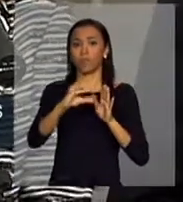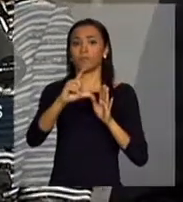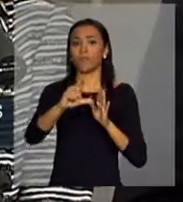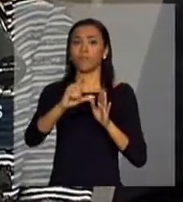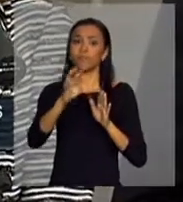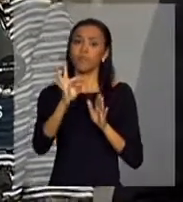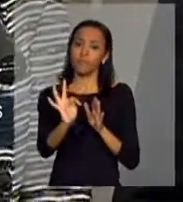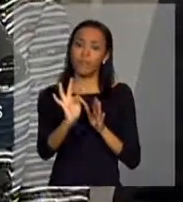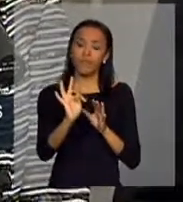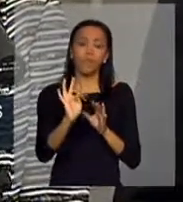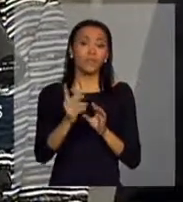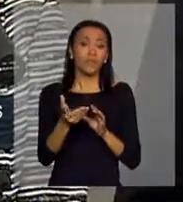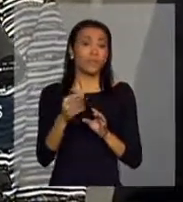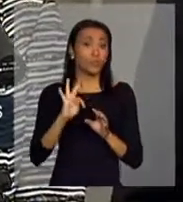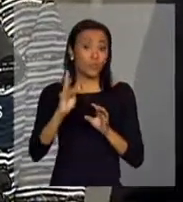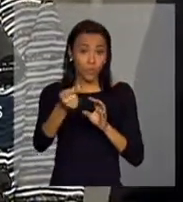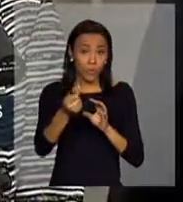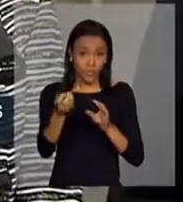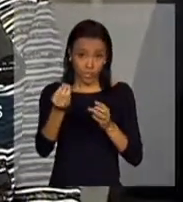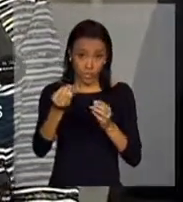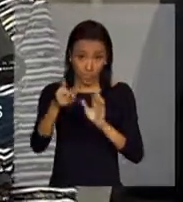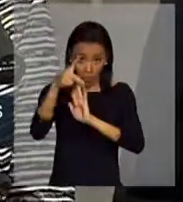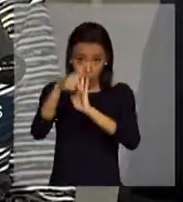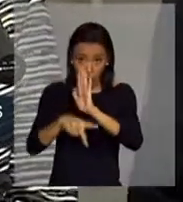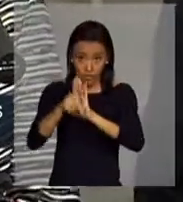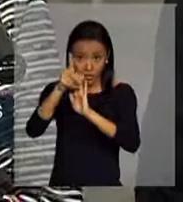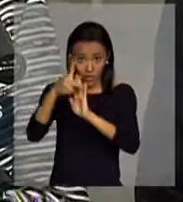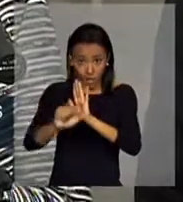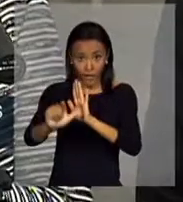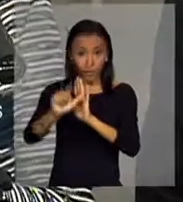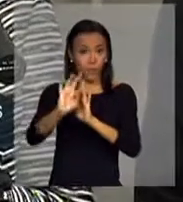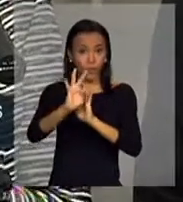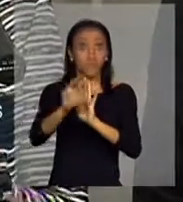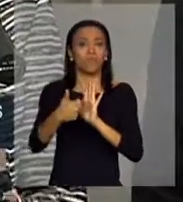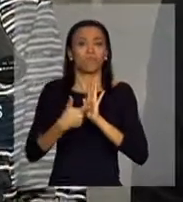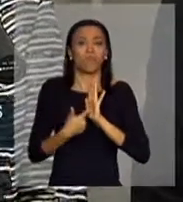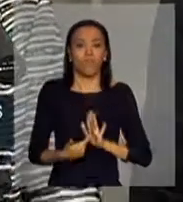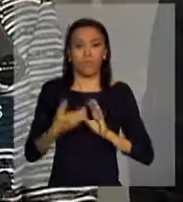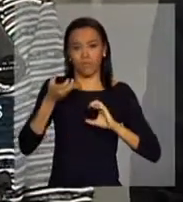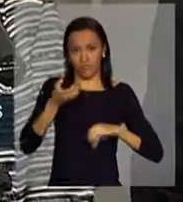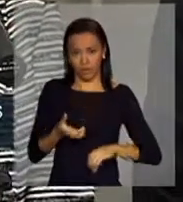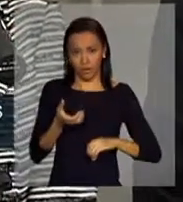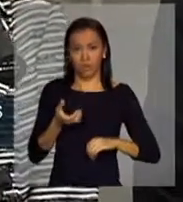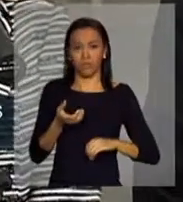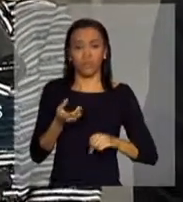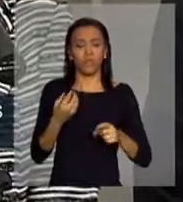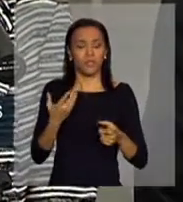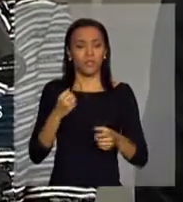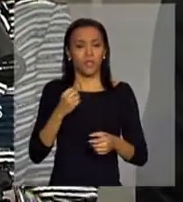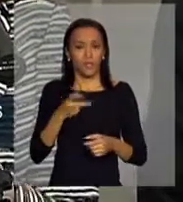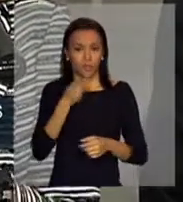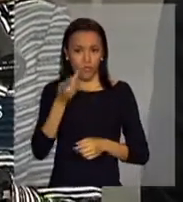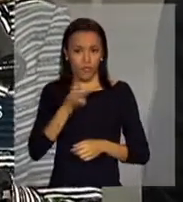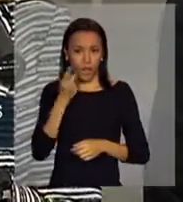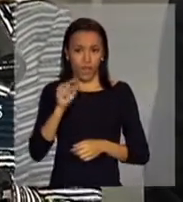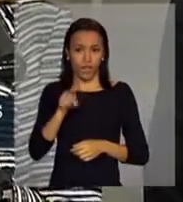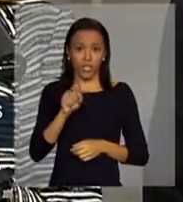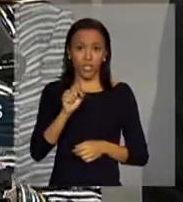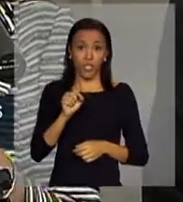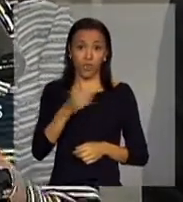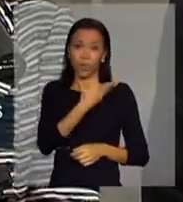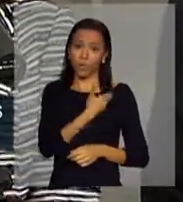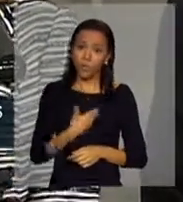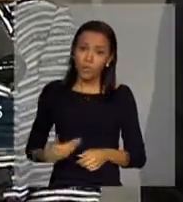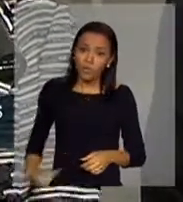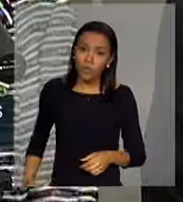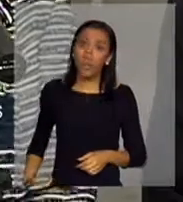Congresso aquilo que apresentaríamos em projeto de lei. Então, não abrimos mão, se podemos dizer assim, da prerrogativa do governo